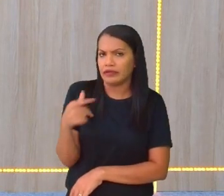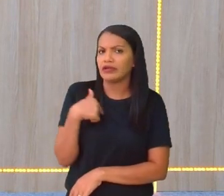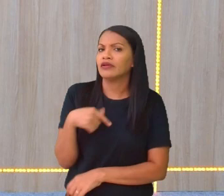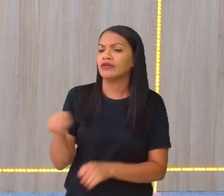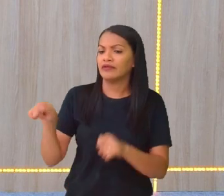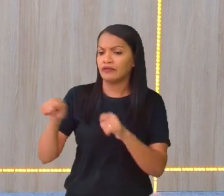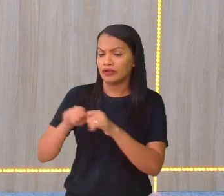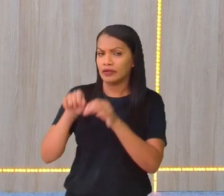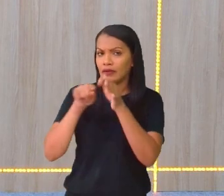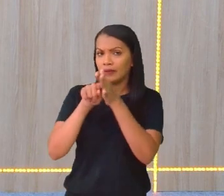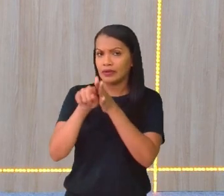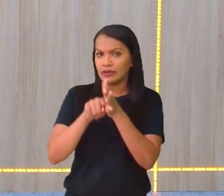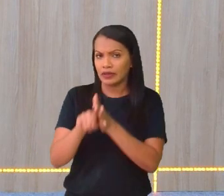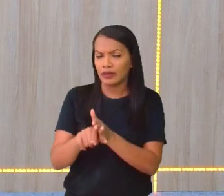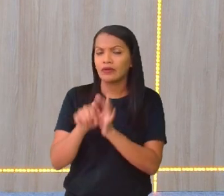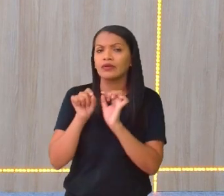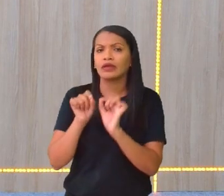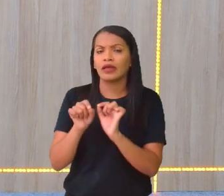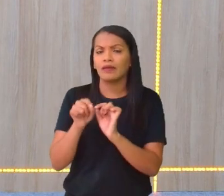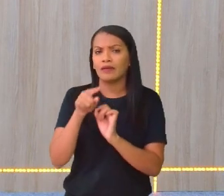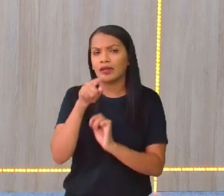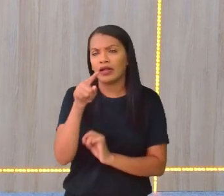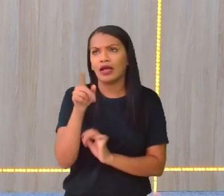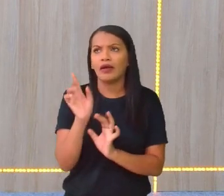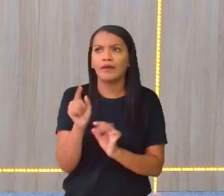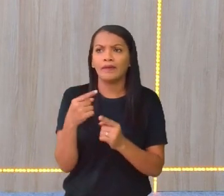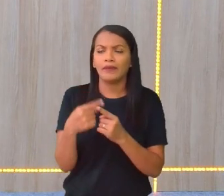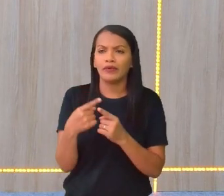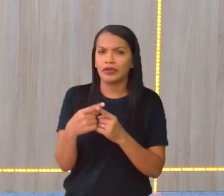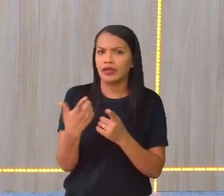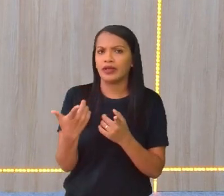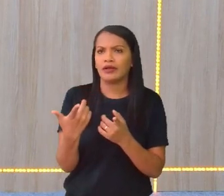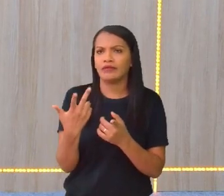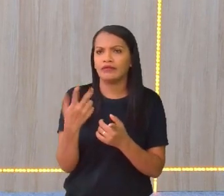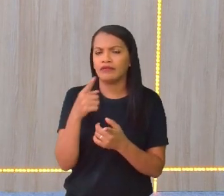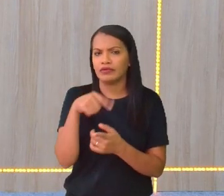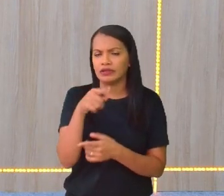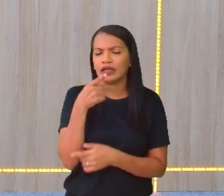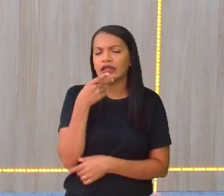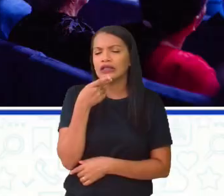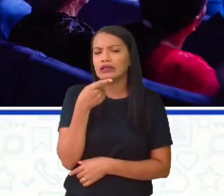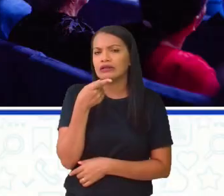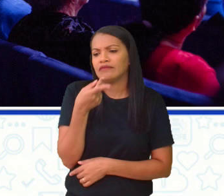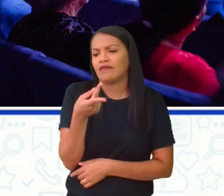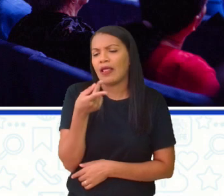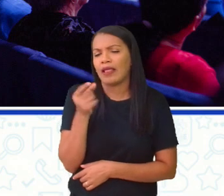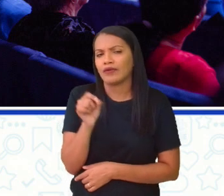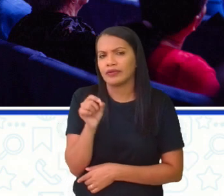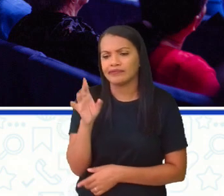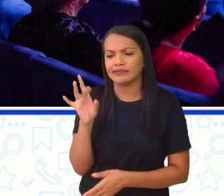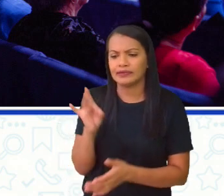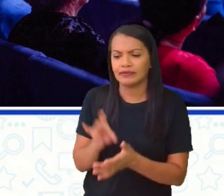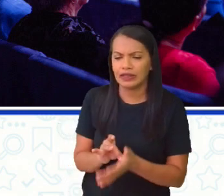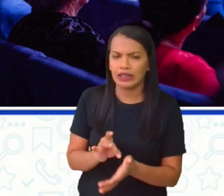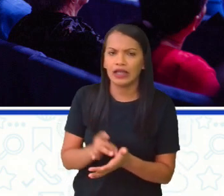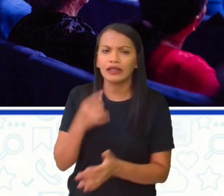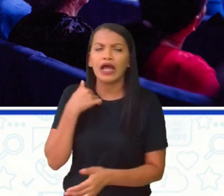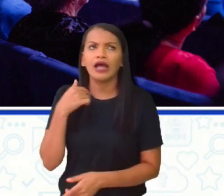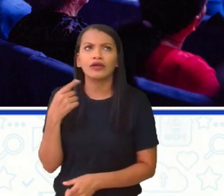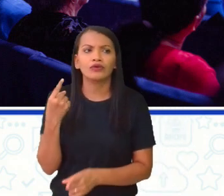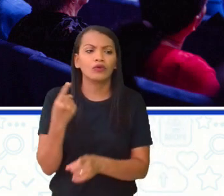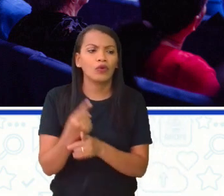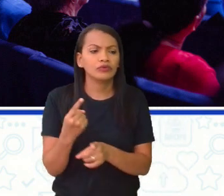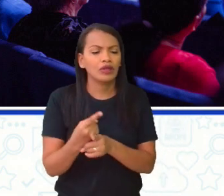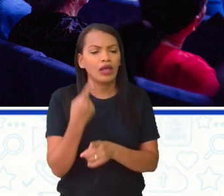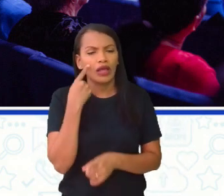essa pesquisa é para lhe fundamentar naquilo que você vai falar, tá bom? Então, o roteiro de um seminário. E aí nós